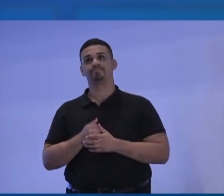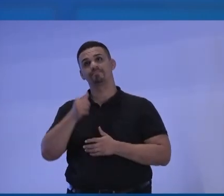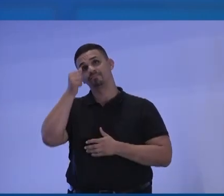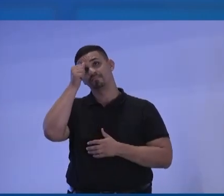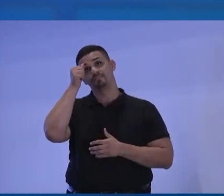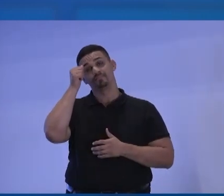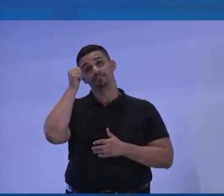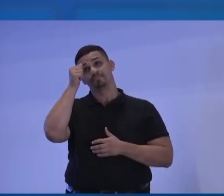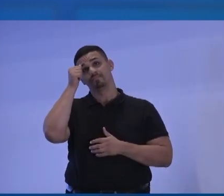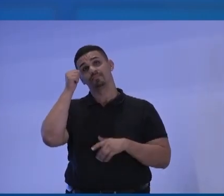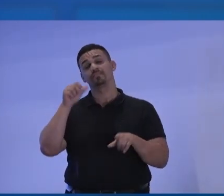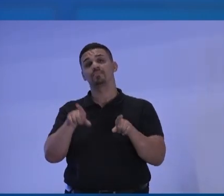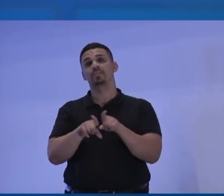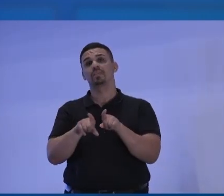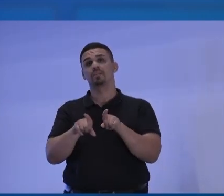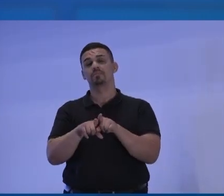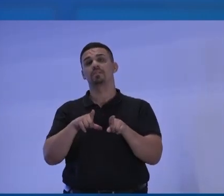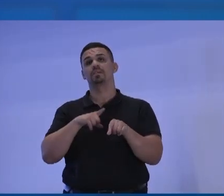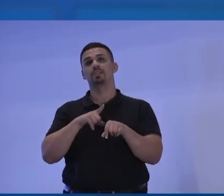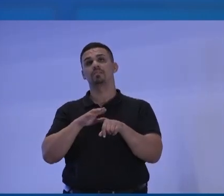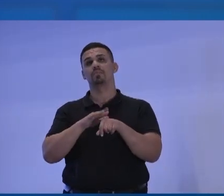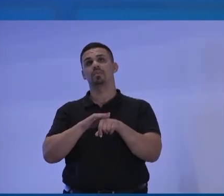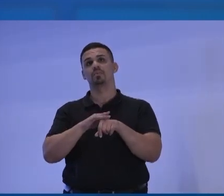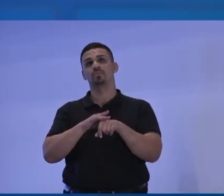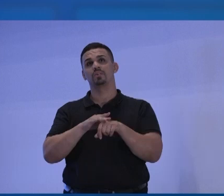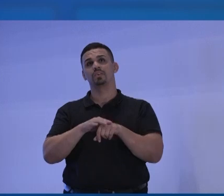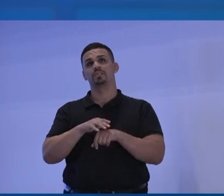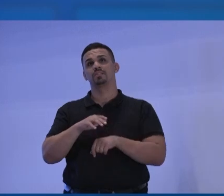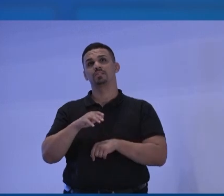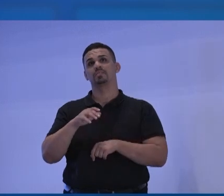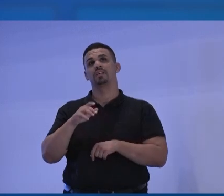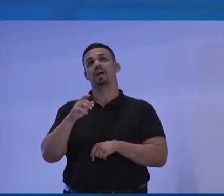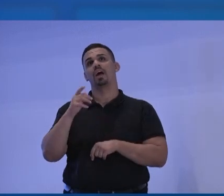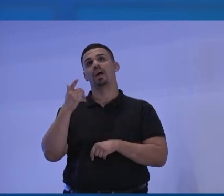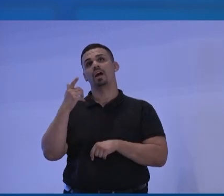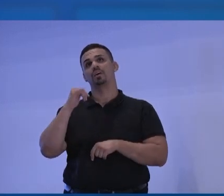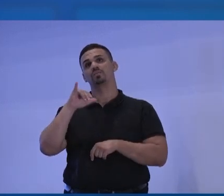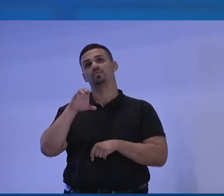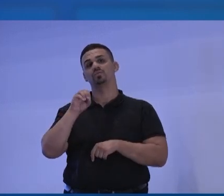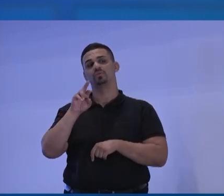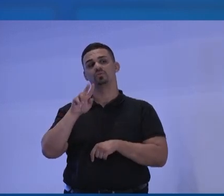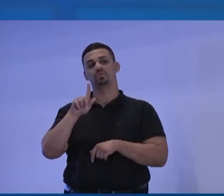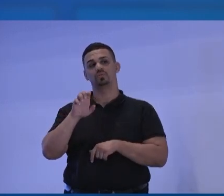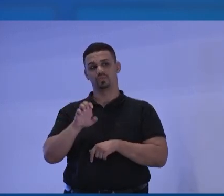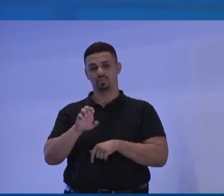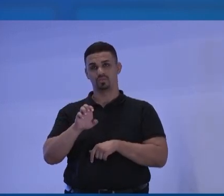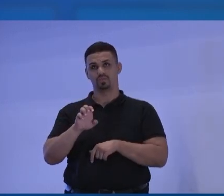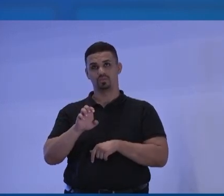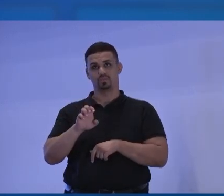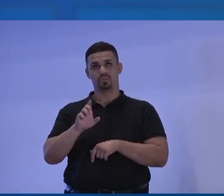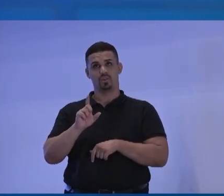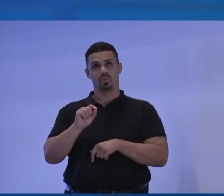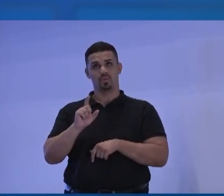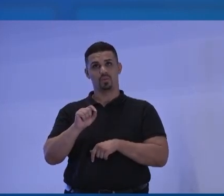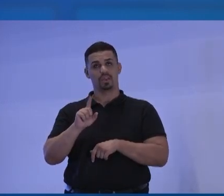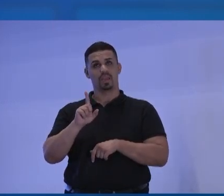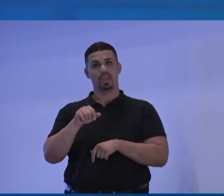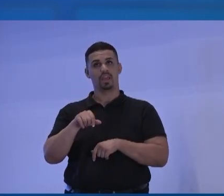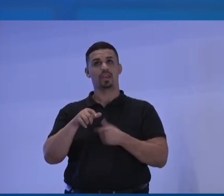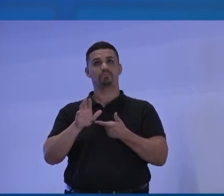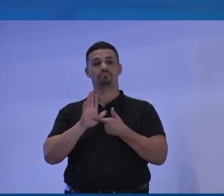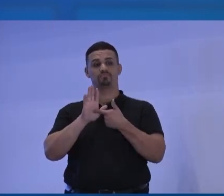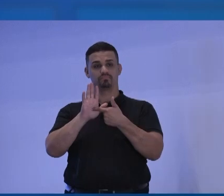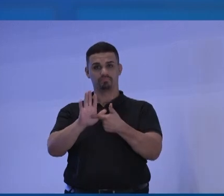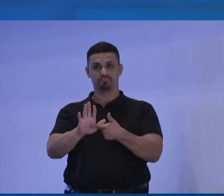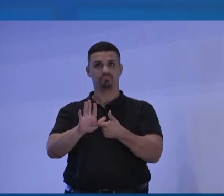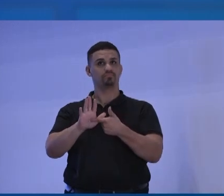Temos aqui a doença de Jorge Lobo, que também é uma doença fúngica que se manifesta com a formação